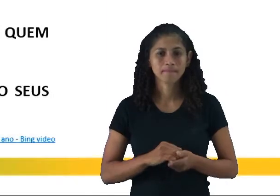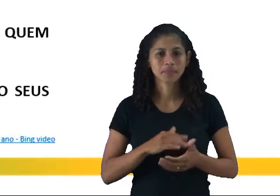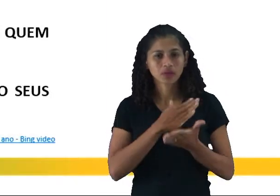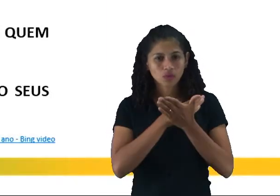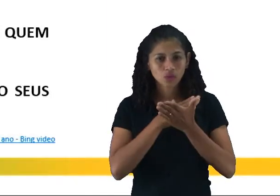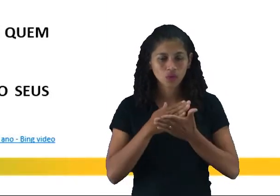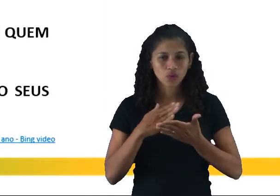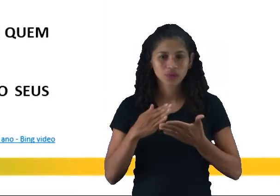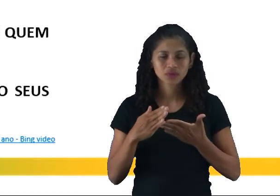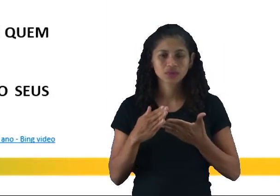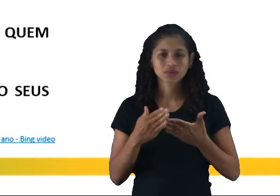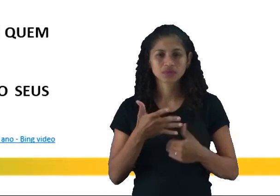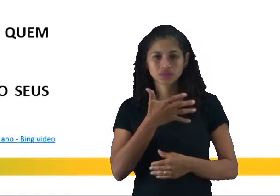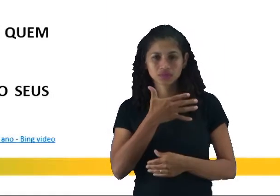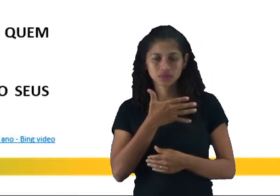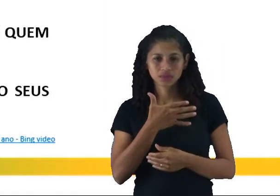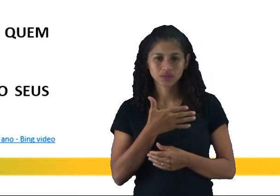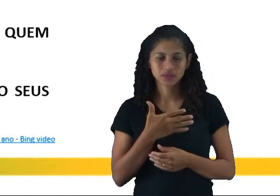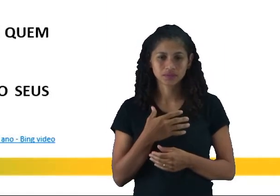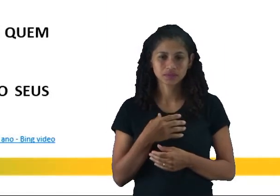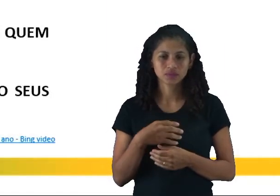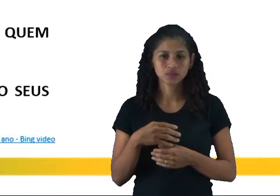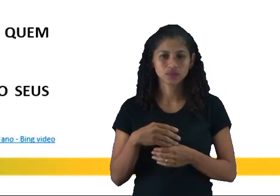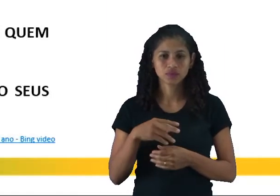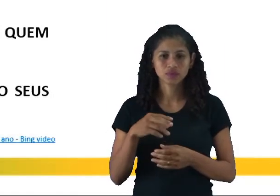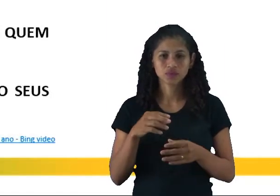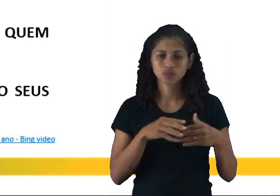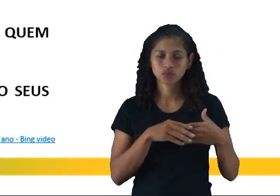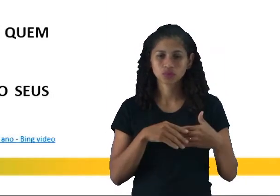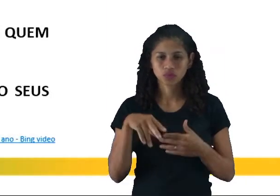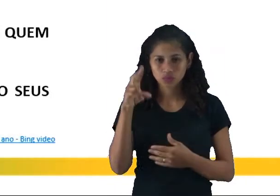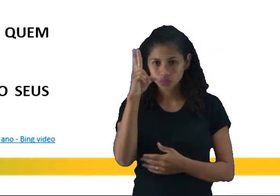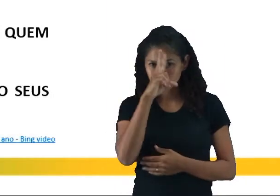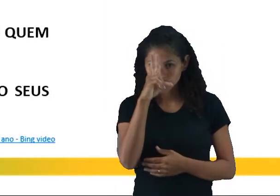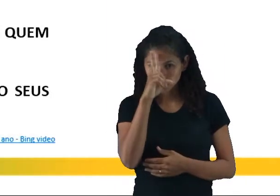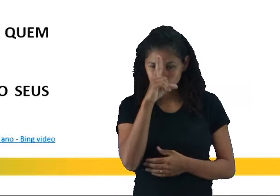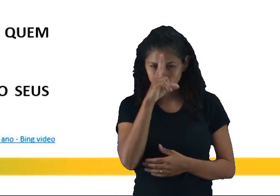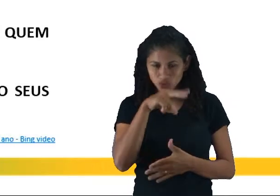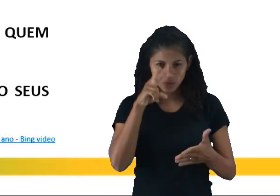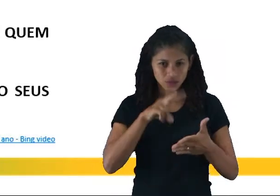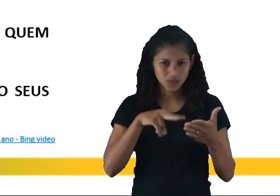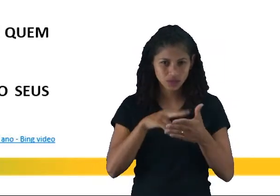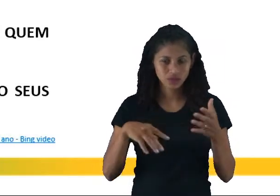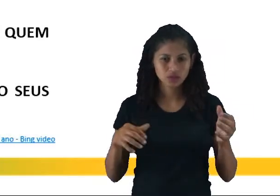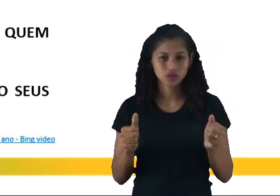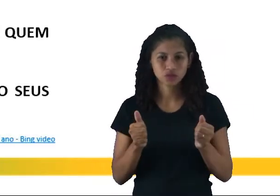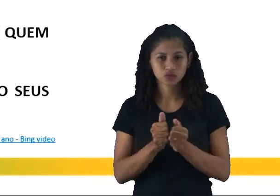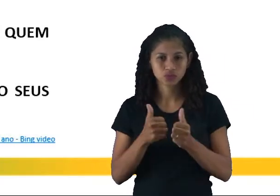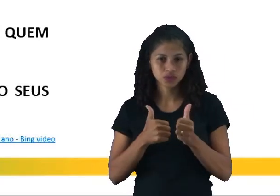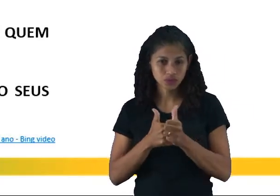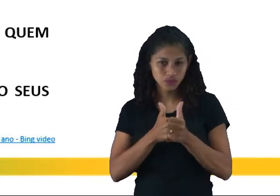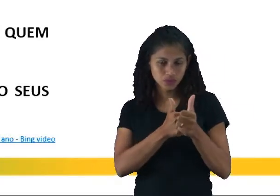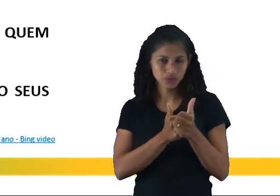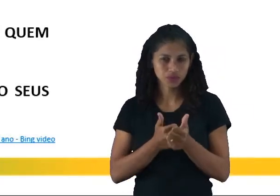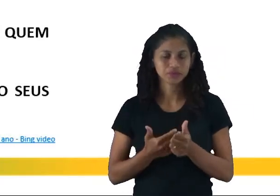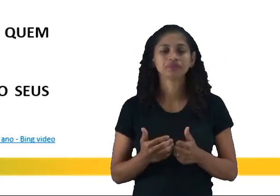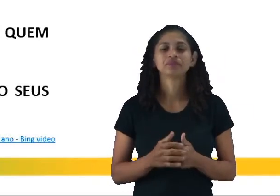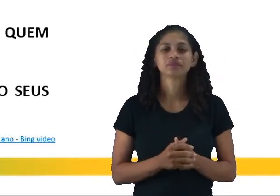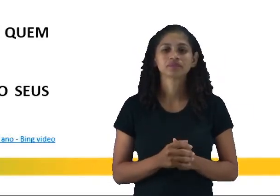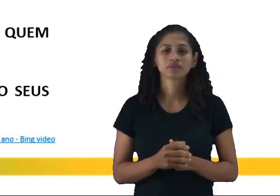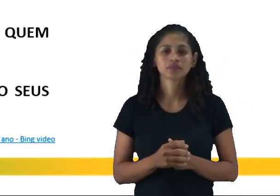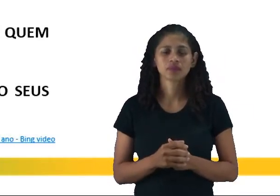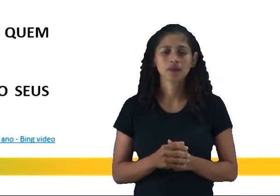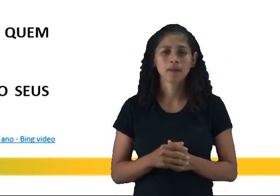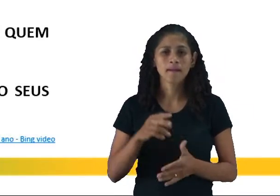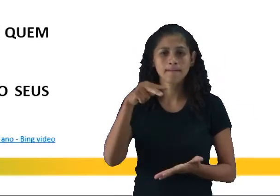começar a entender melhor, eu separei aqui uma história para a gente ler juntos, certo? Acompanhem comigo a leitura. De pé